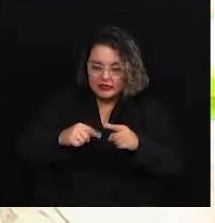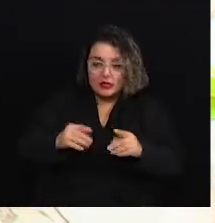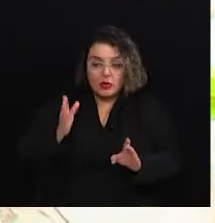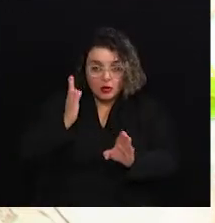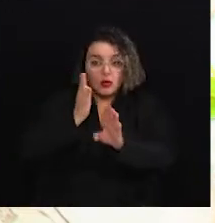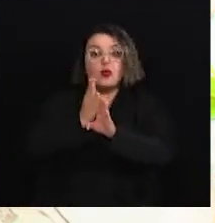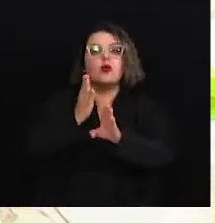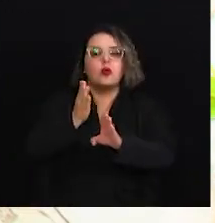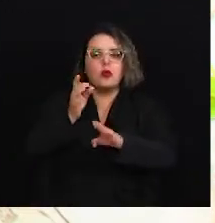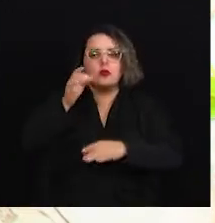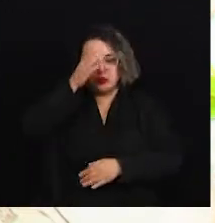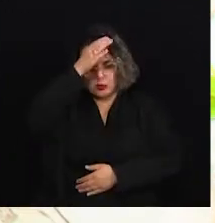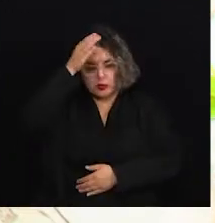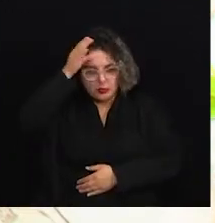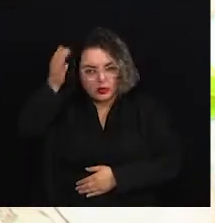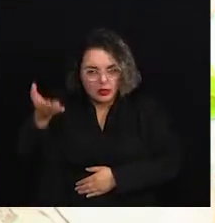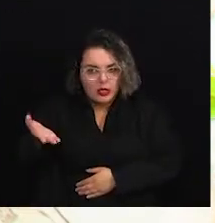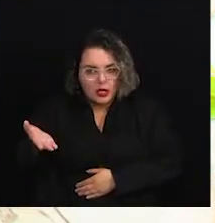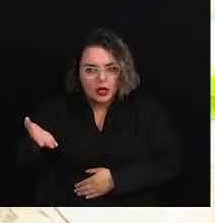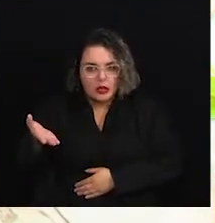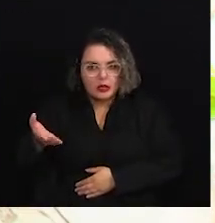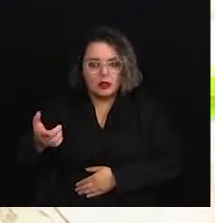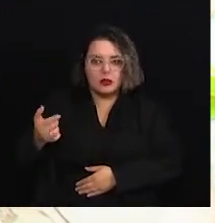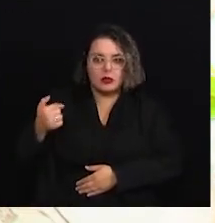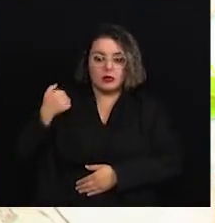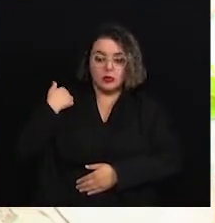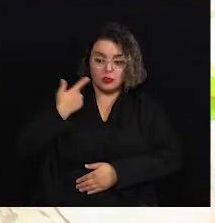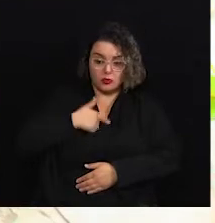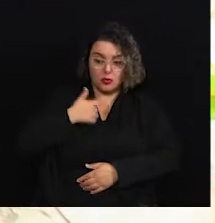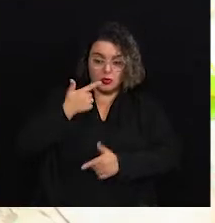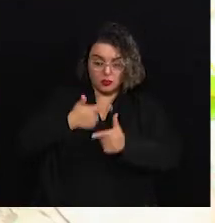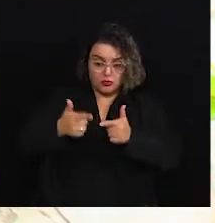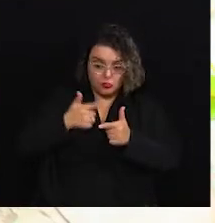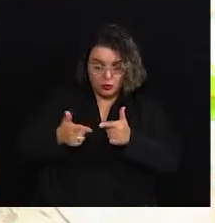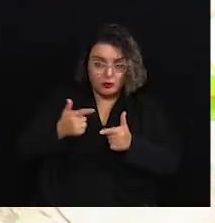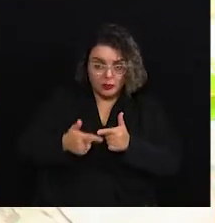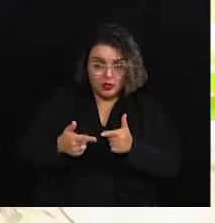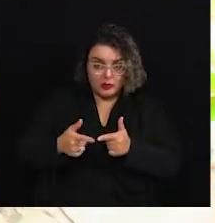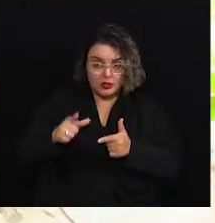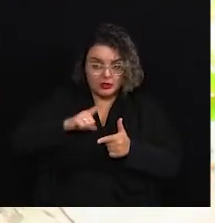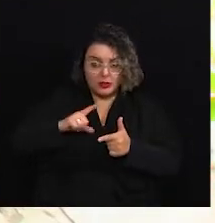produto encontrou um comprador para ele. Então, como a gente nasceu de dentro da dor,